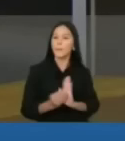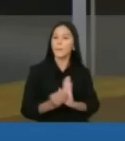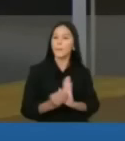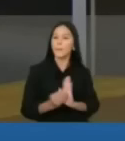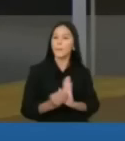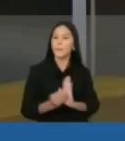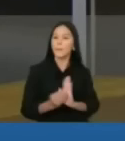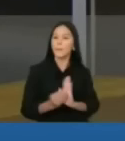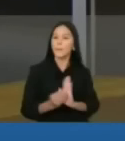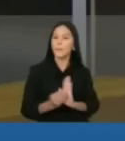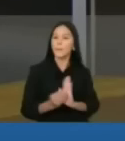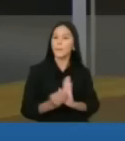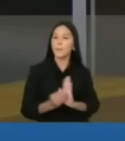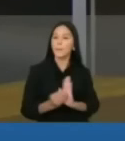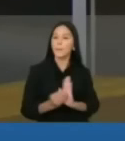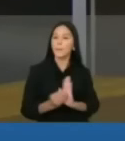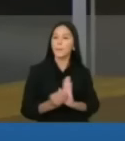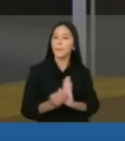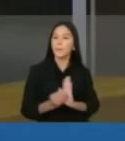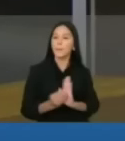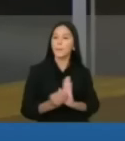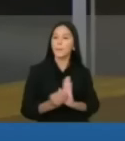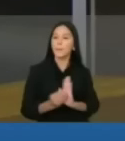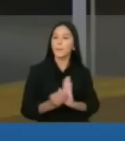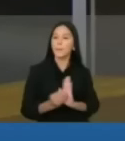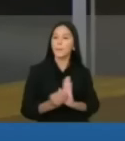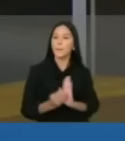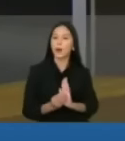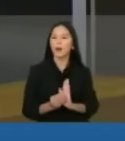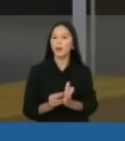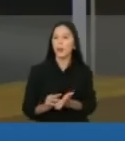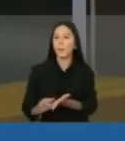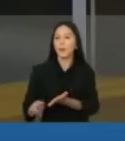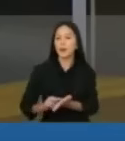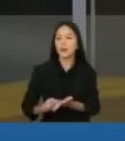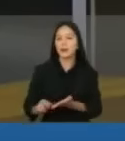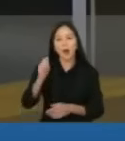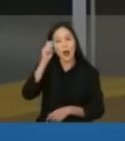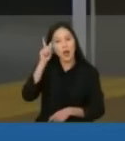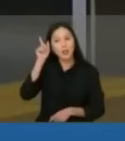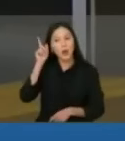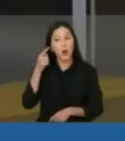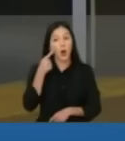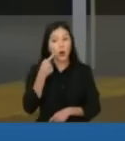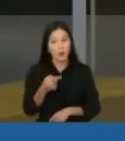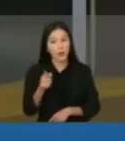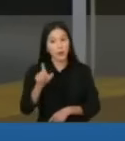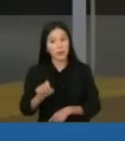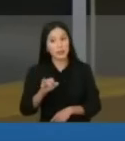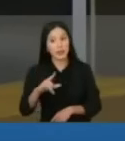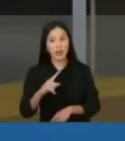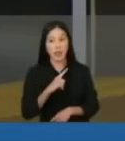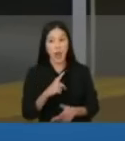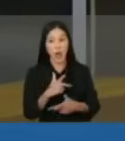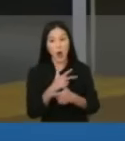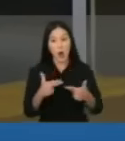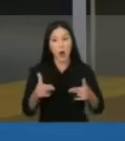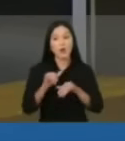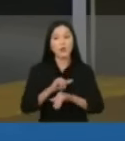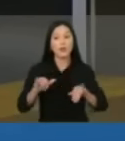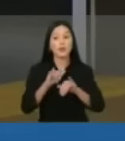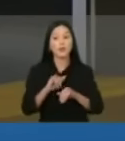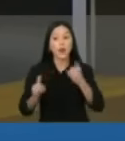e vai ser grande a tunda manda ver aí se tem alguma publicação da Bia